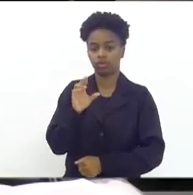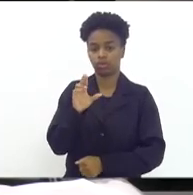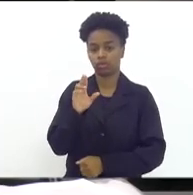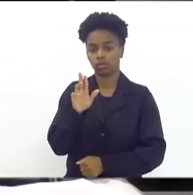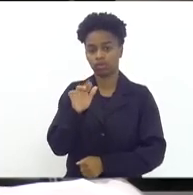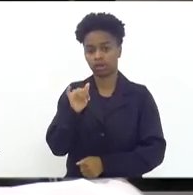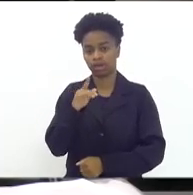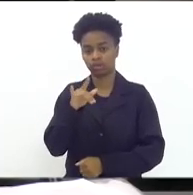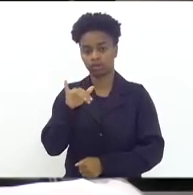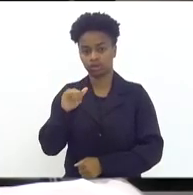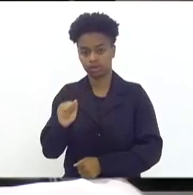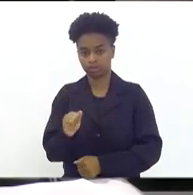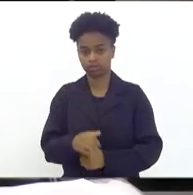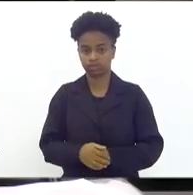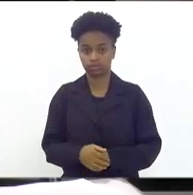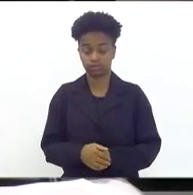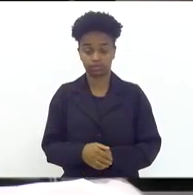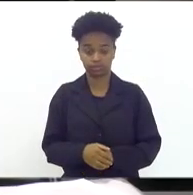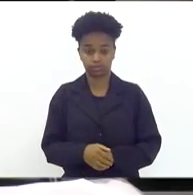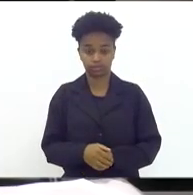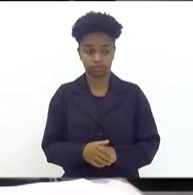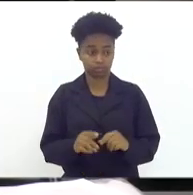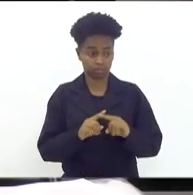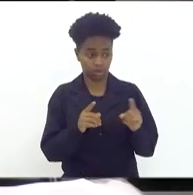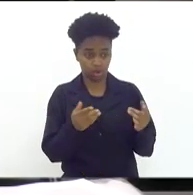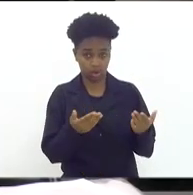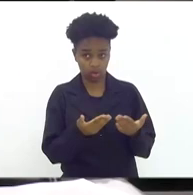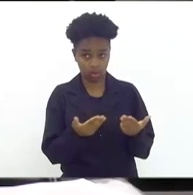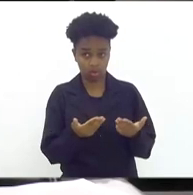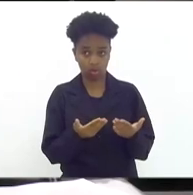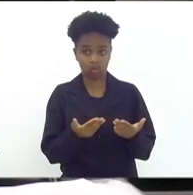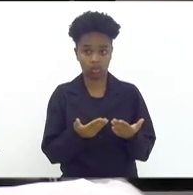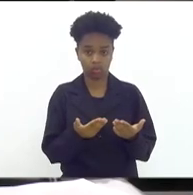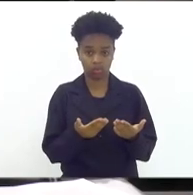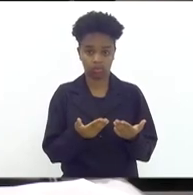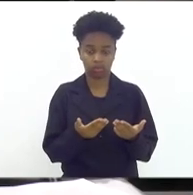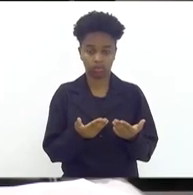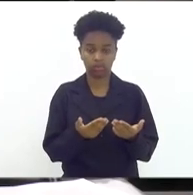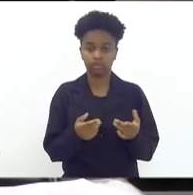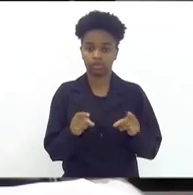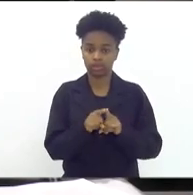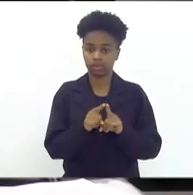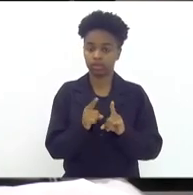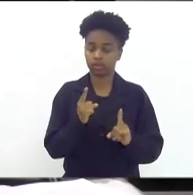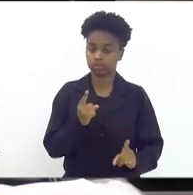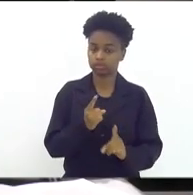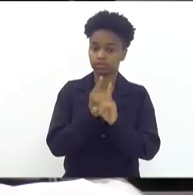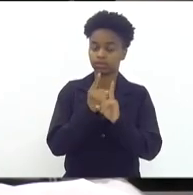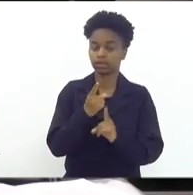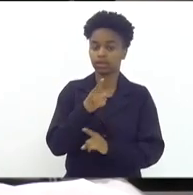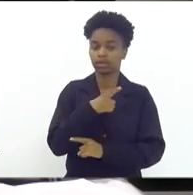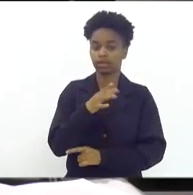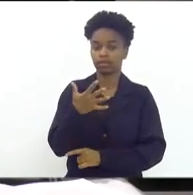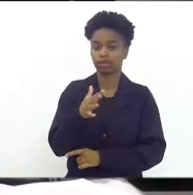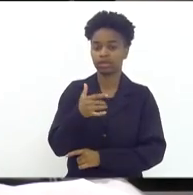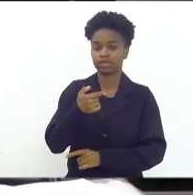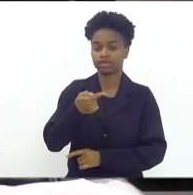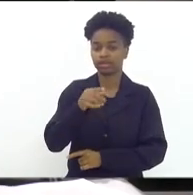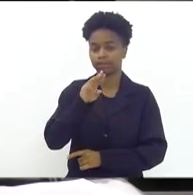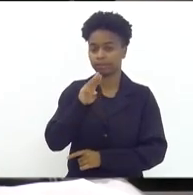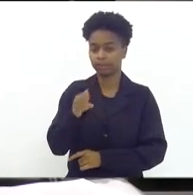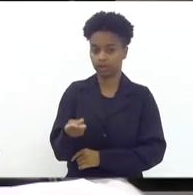e o senhor inclusive hoje perdão inclusive hoje já fomos já identificamos que aproximadamente 7